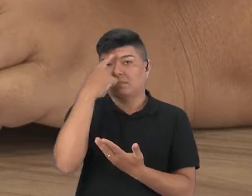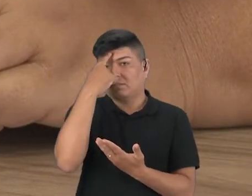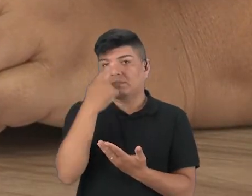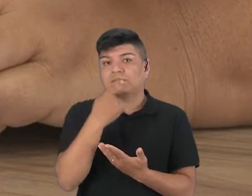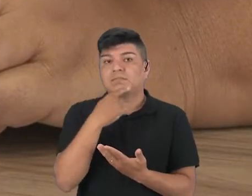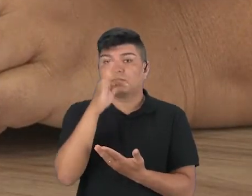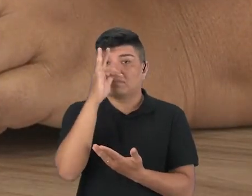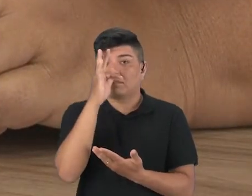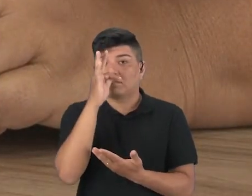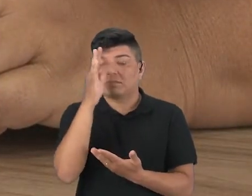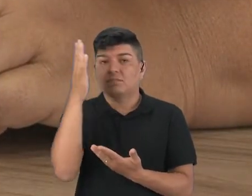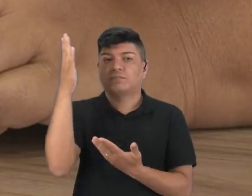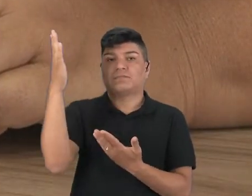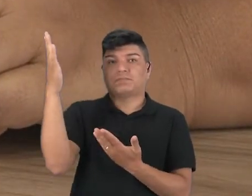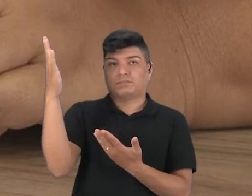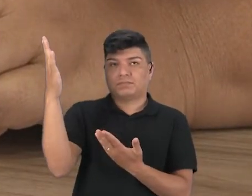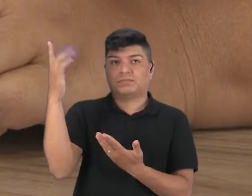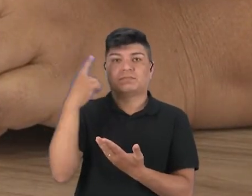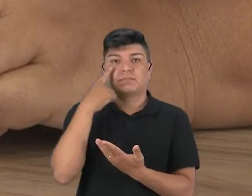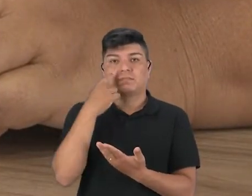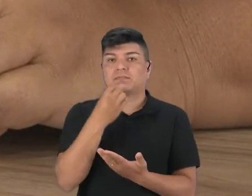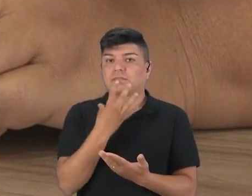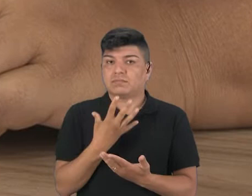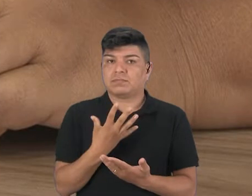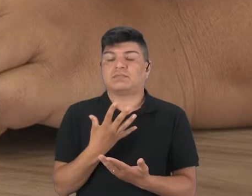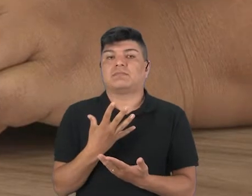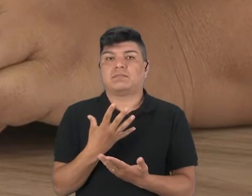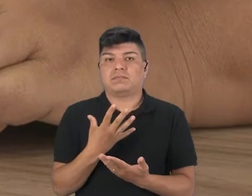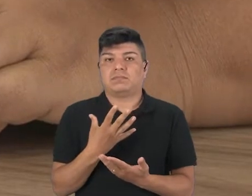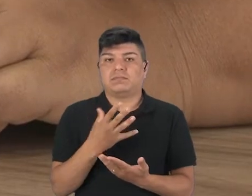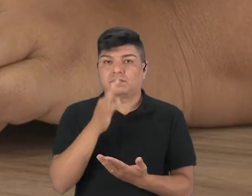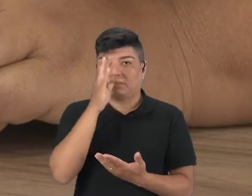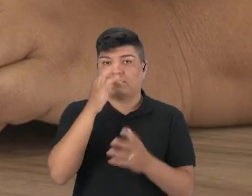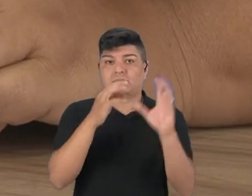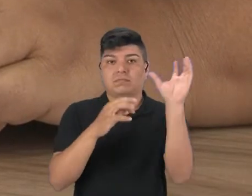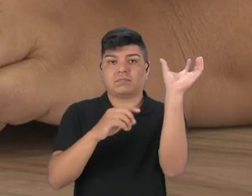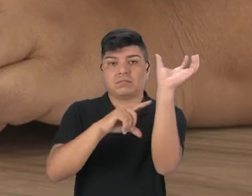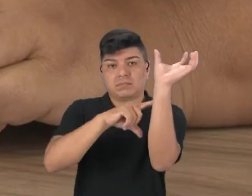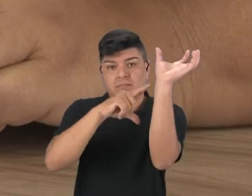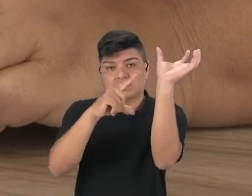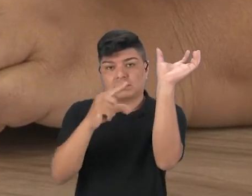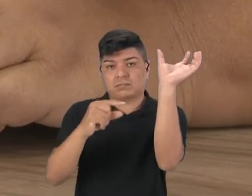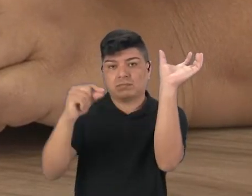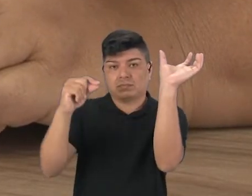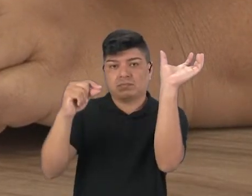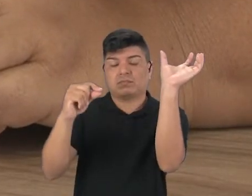uma plantinha. Observem bem aí a folha dessa planta,